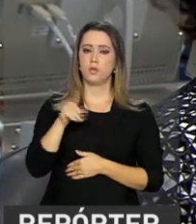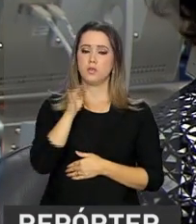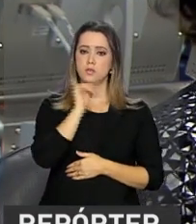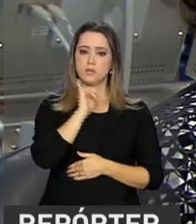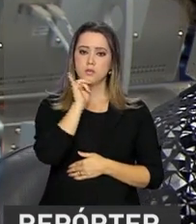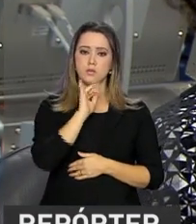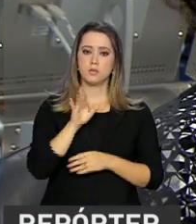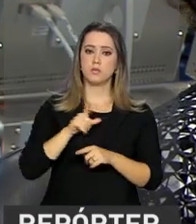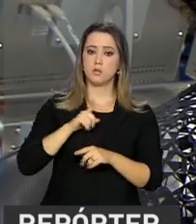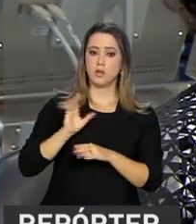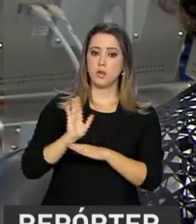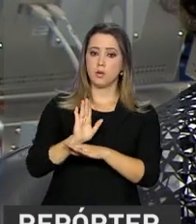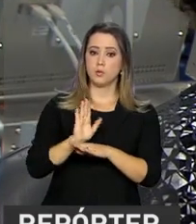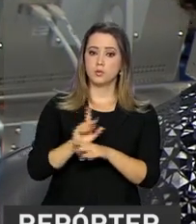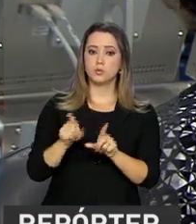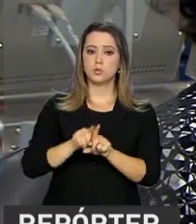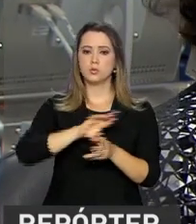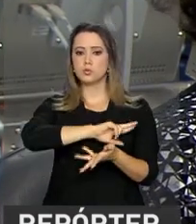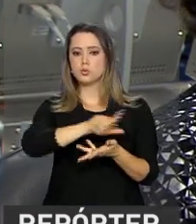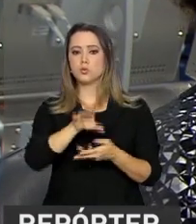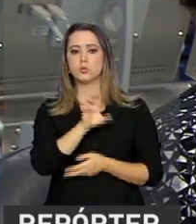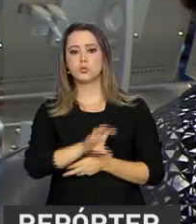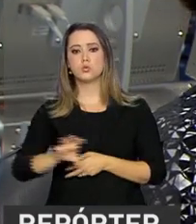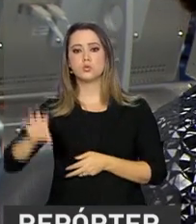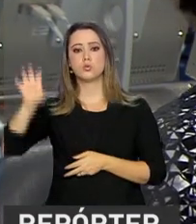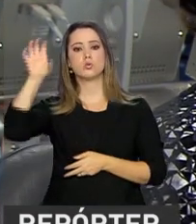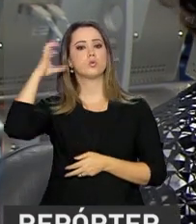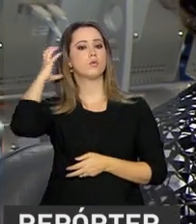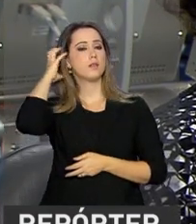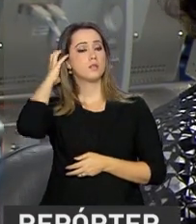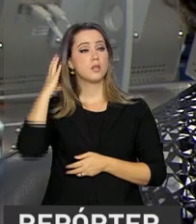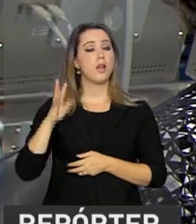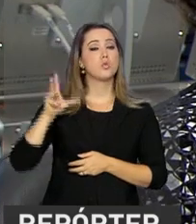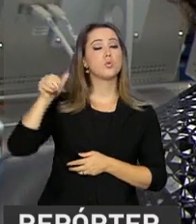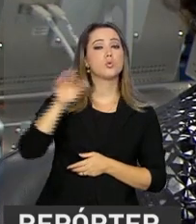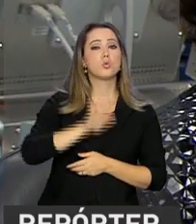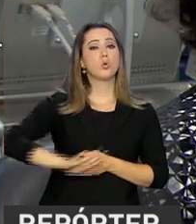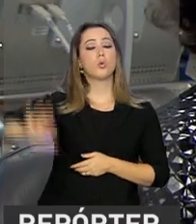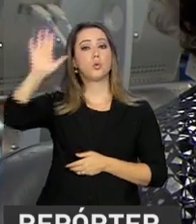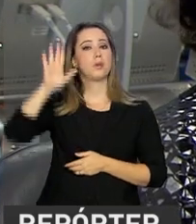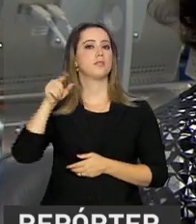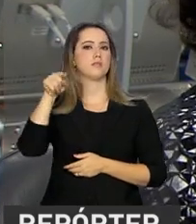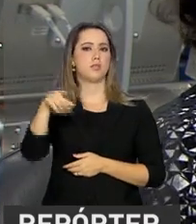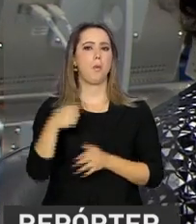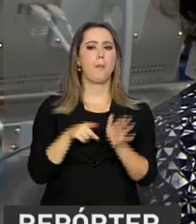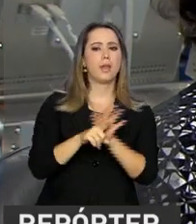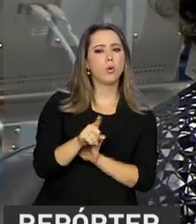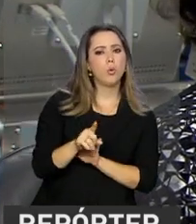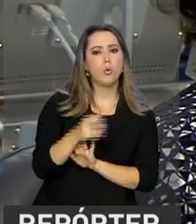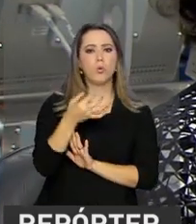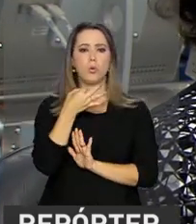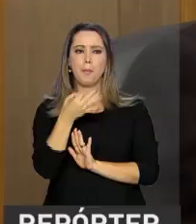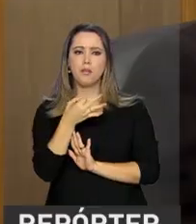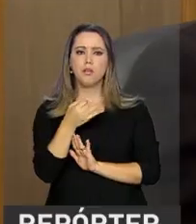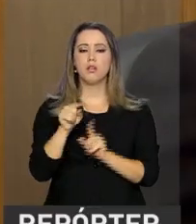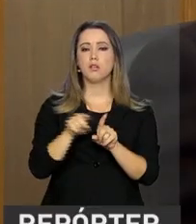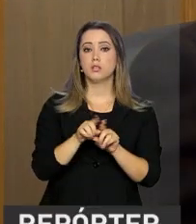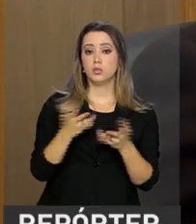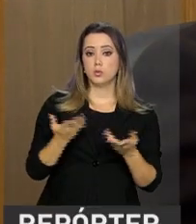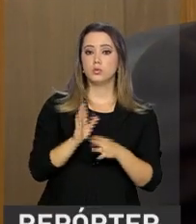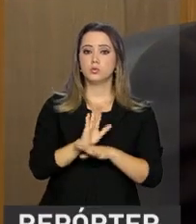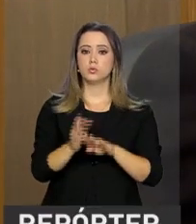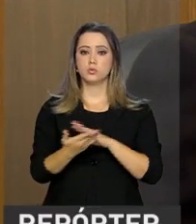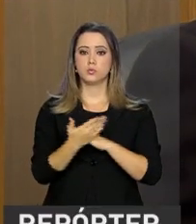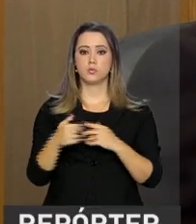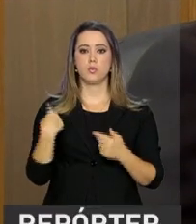conta com a participação das rádios elas enviam perguntas sugestões estão hoje nosso conteúdo ele é colaborativa também nós vamos